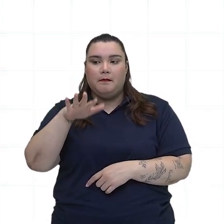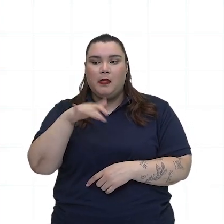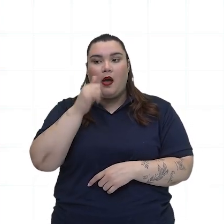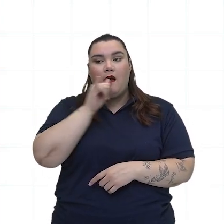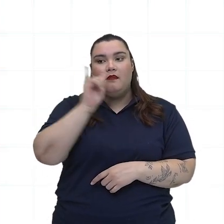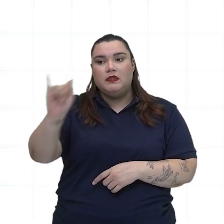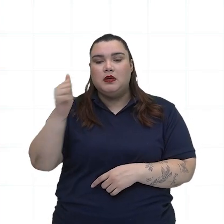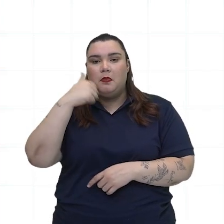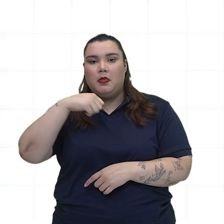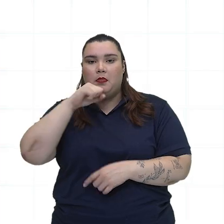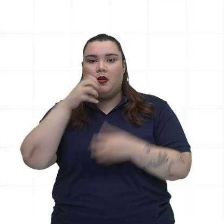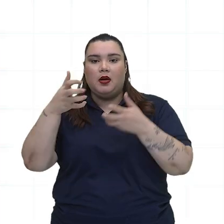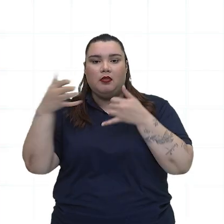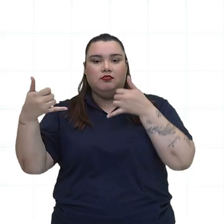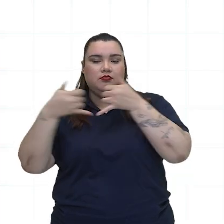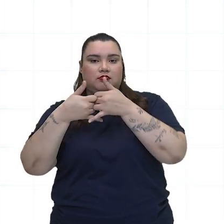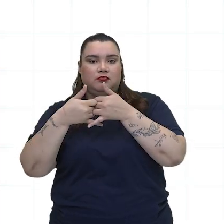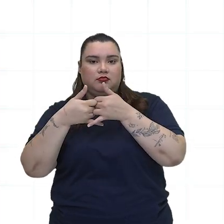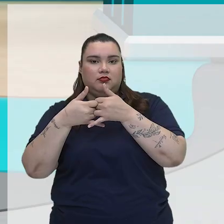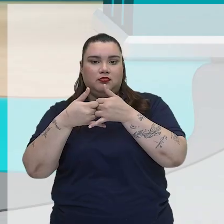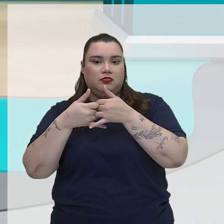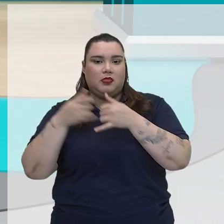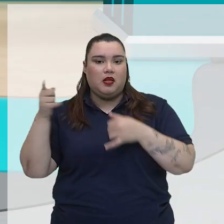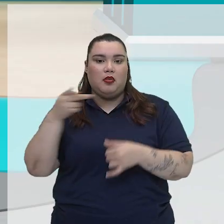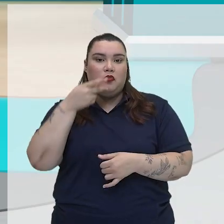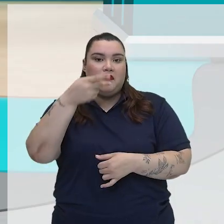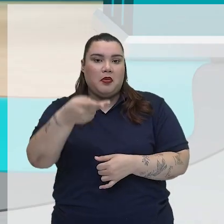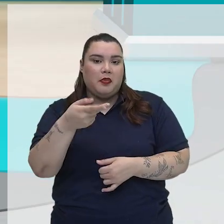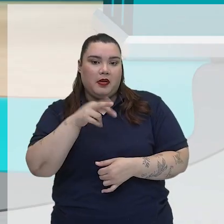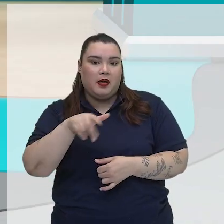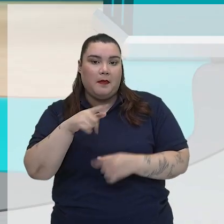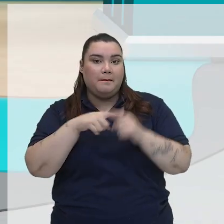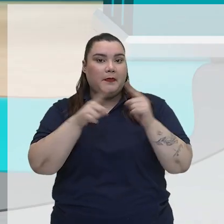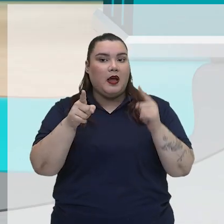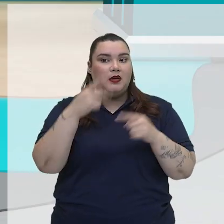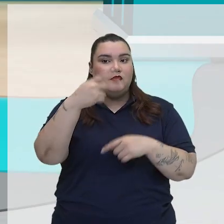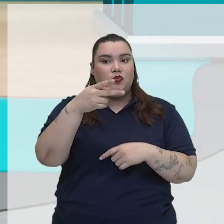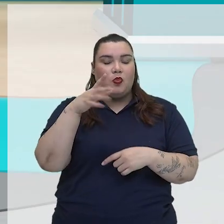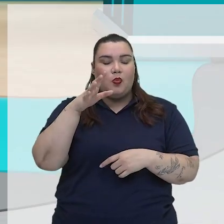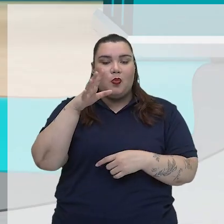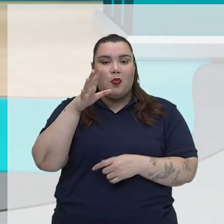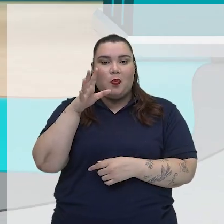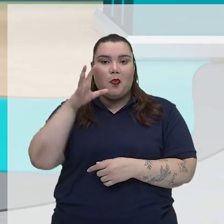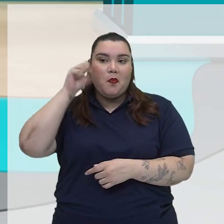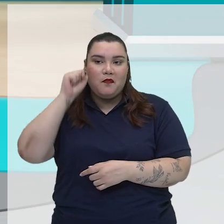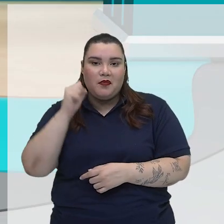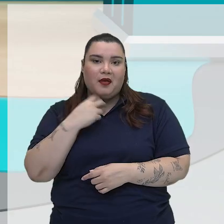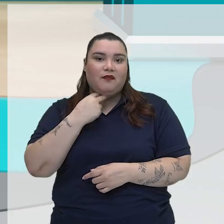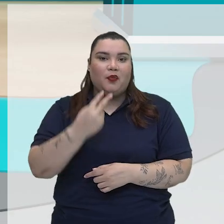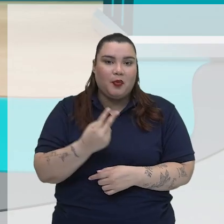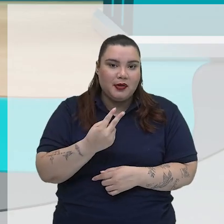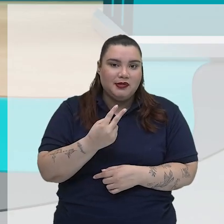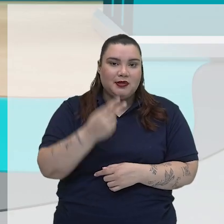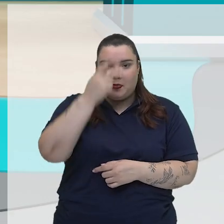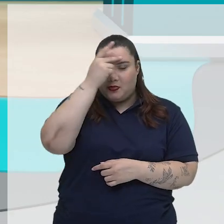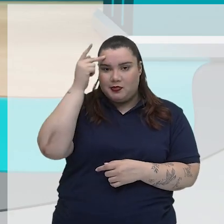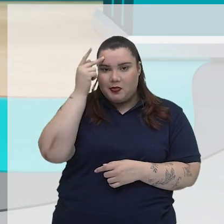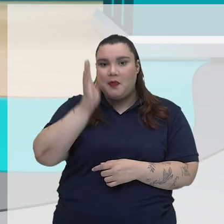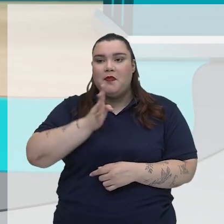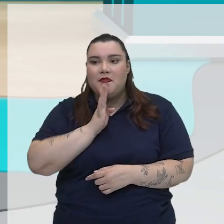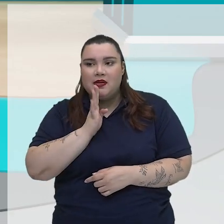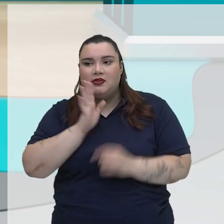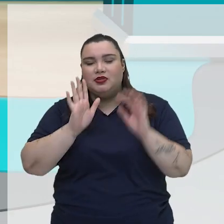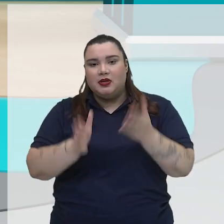passa para a mamãe, por favor, que eu quero falar com ela. Ela não falou quem era, mas o timbre da voz dela já permitiu que